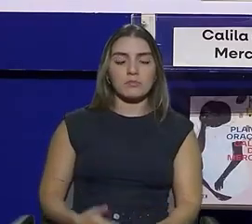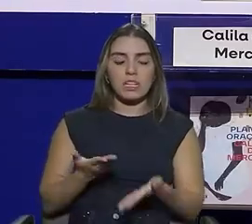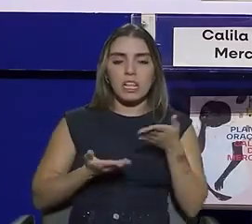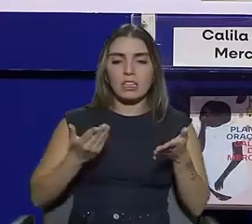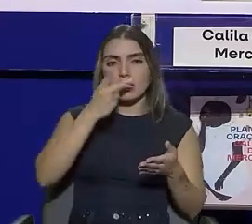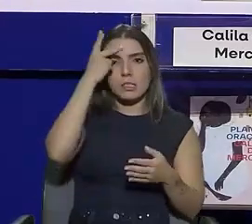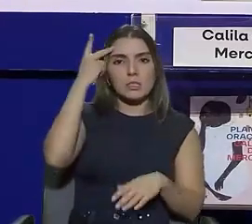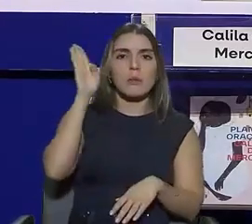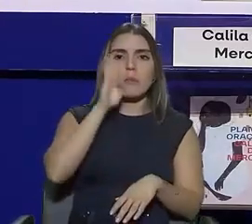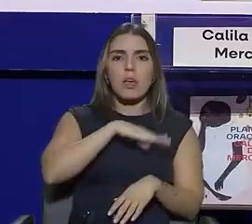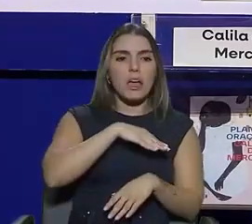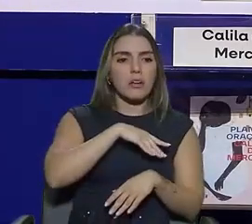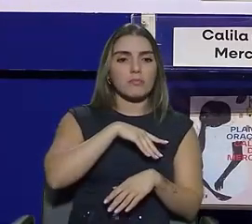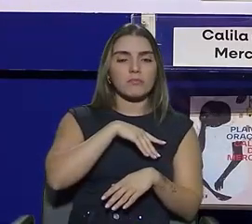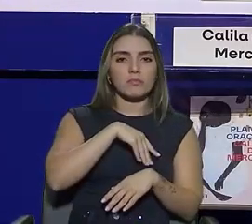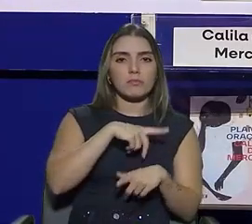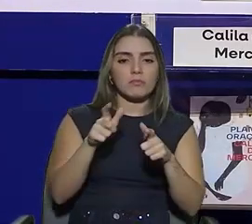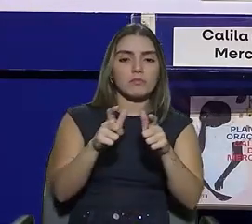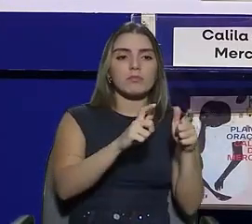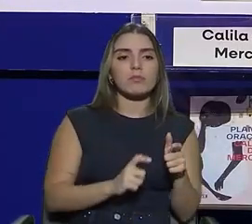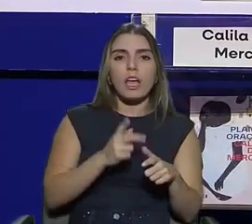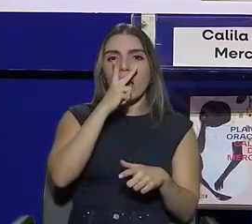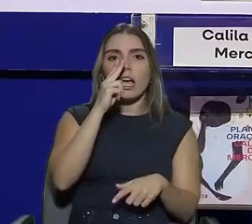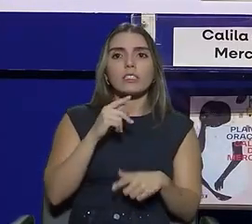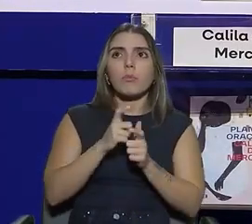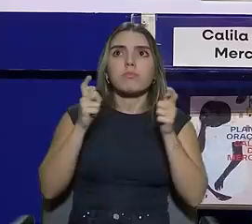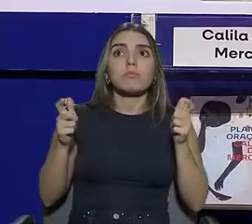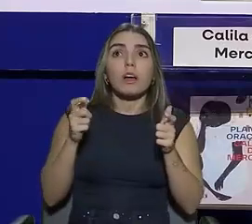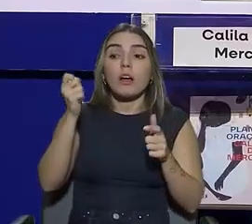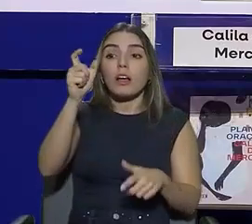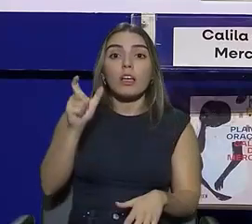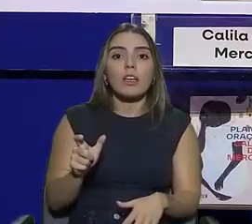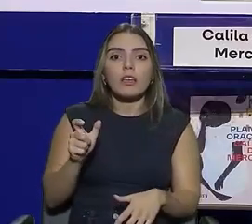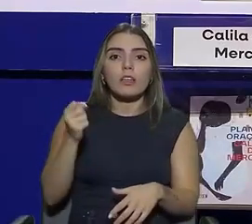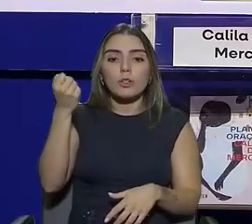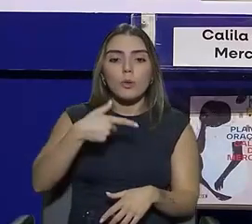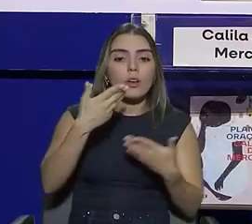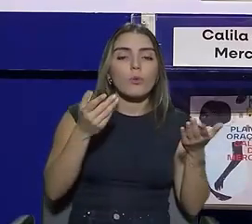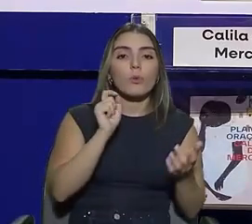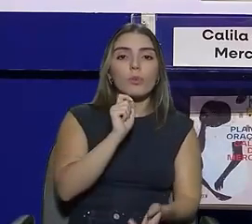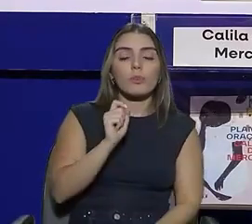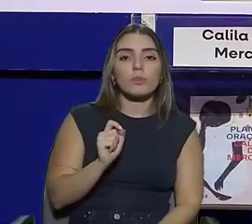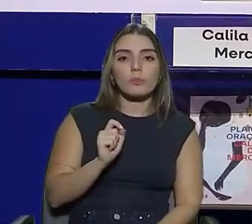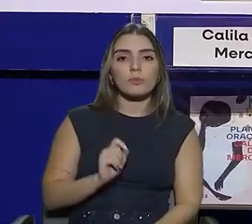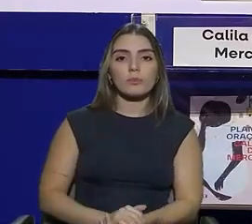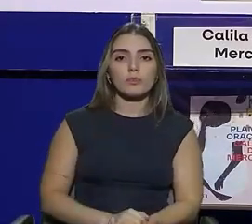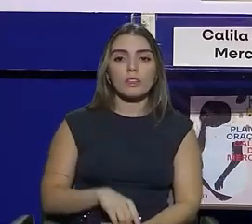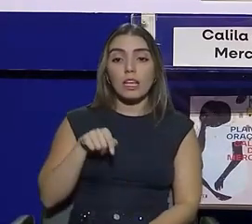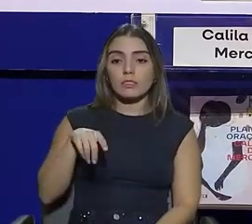Você acha o quê? Maior de quem? De quem? Em relação a quê? Sou um poeta menor, perdoai. Morreu dizendo que era um poeta